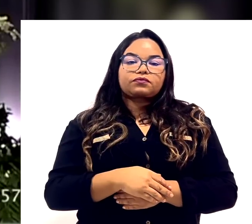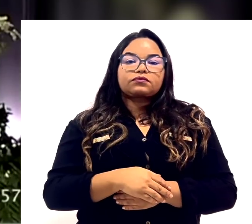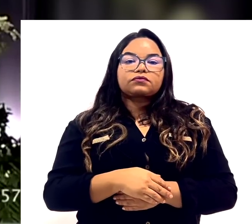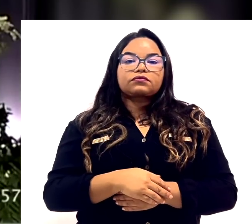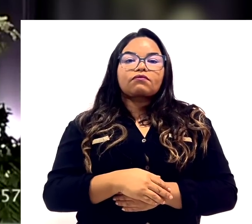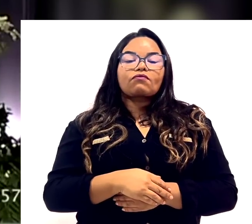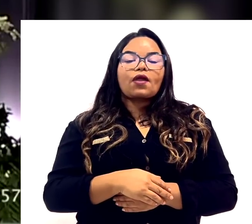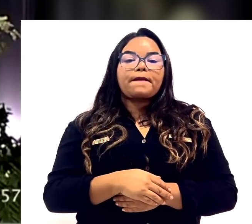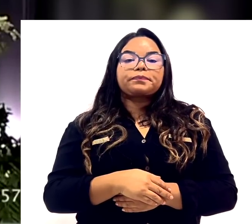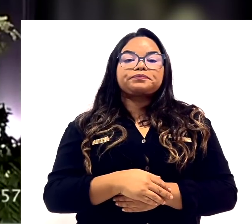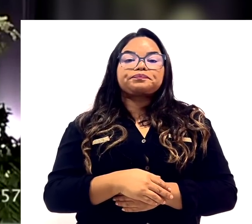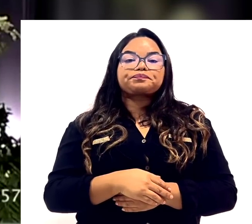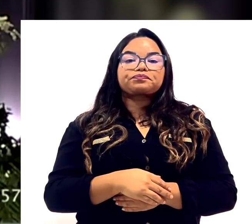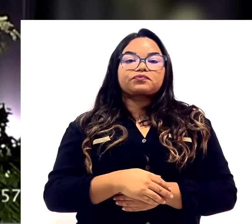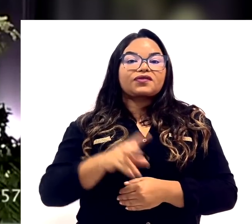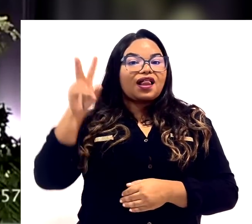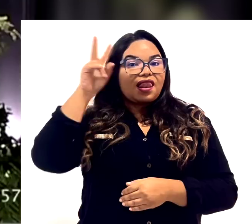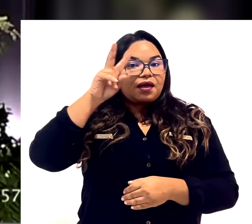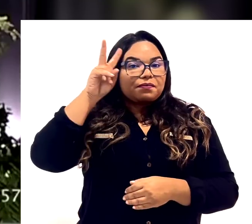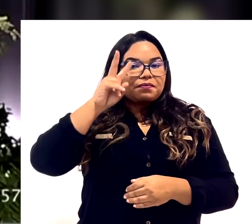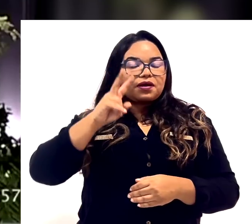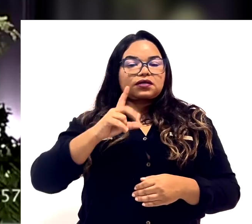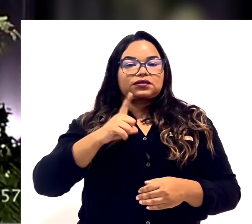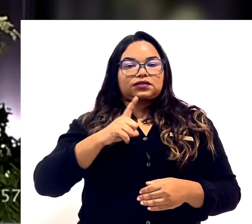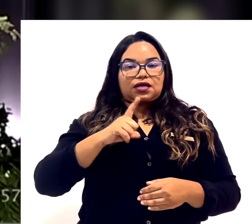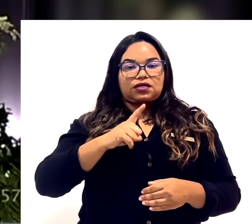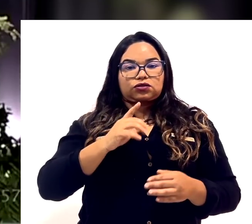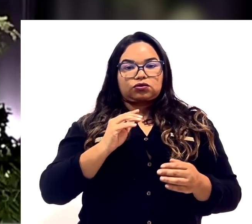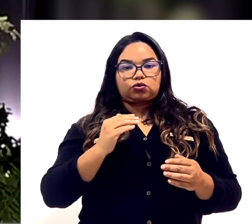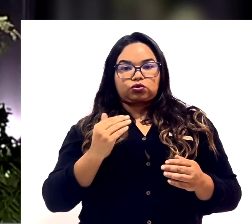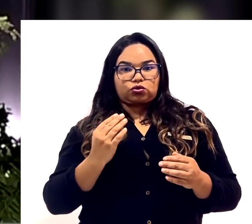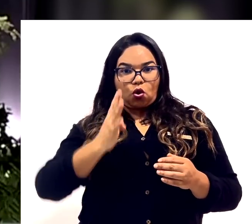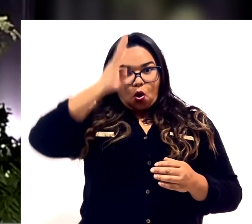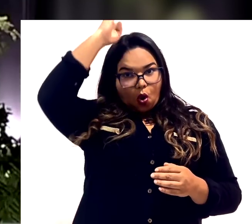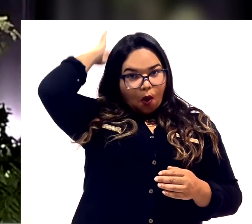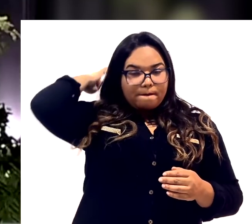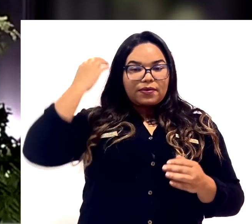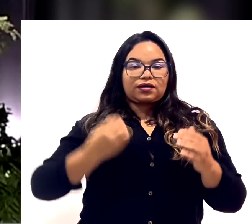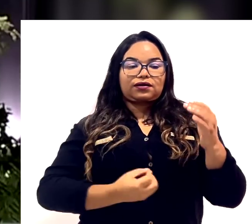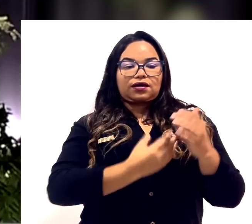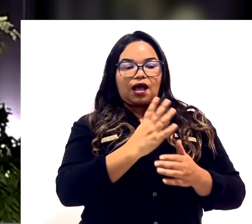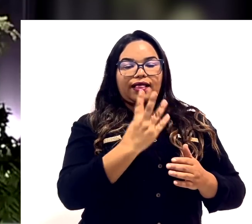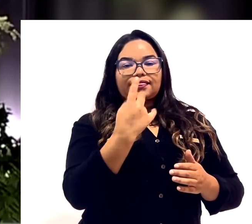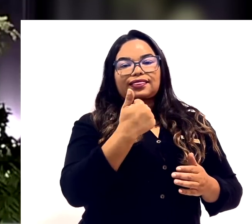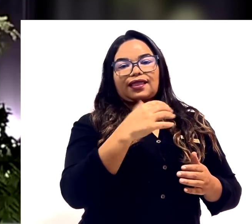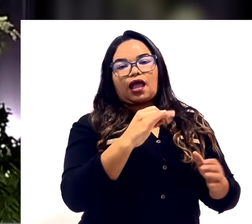é o critério bíblico acerca de quando o anticristo começa a governar.